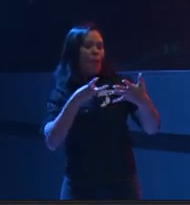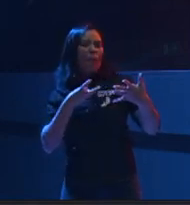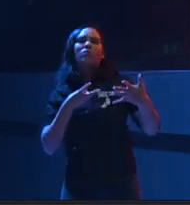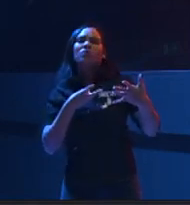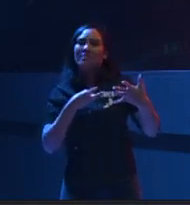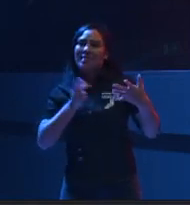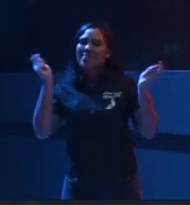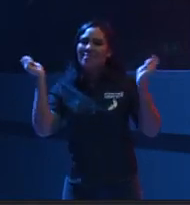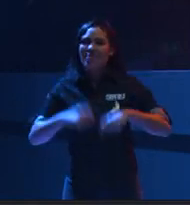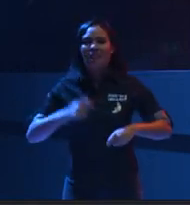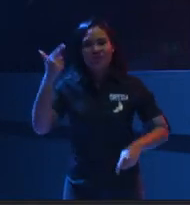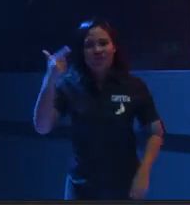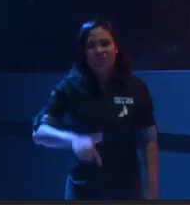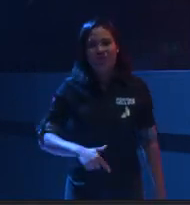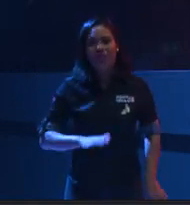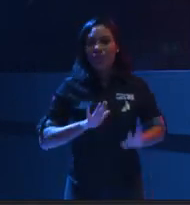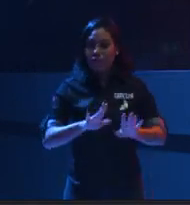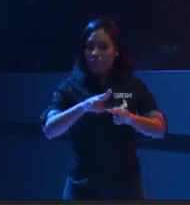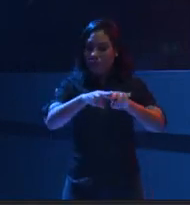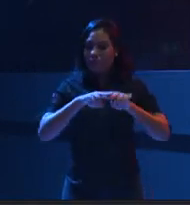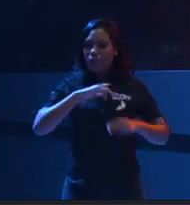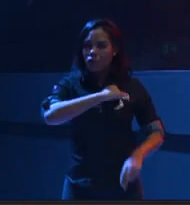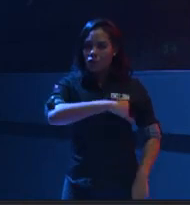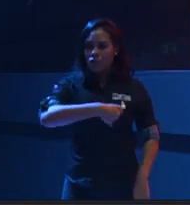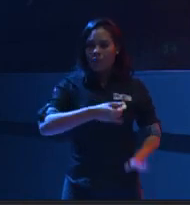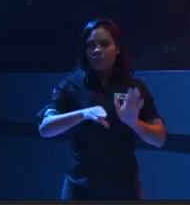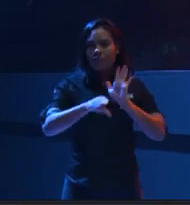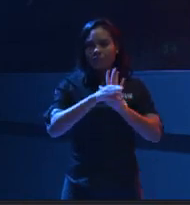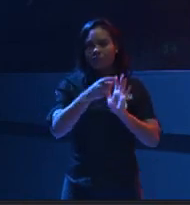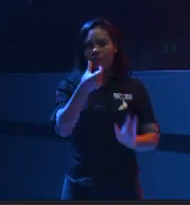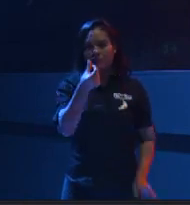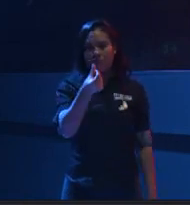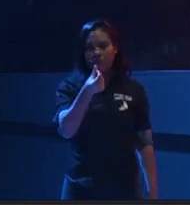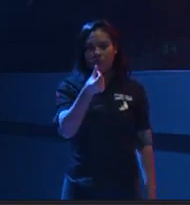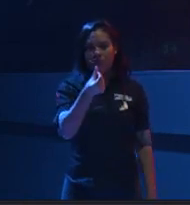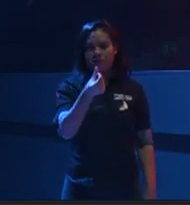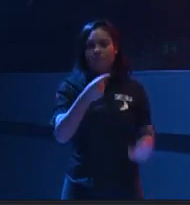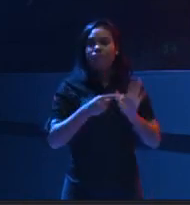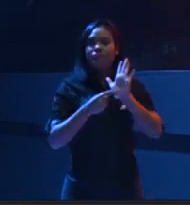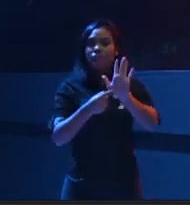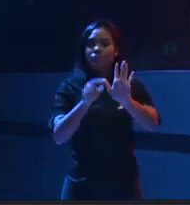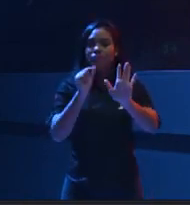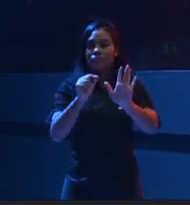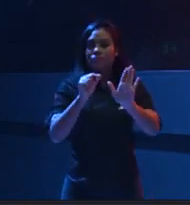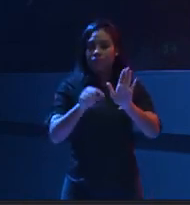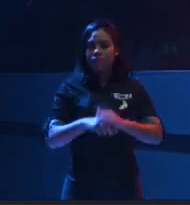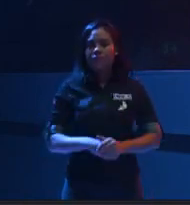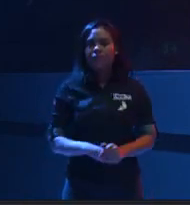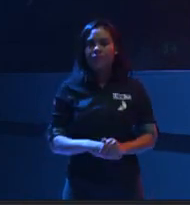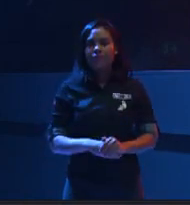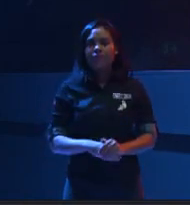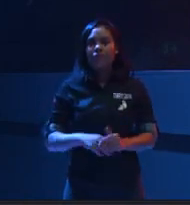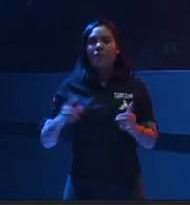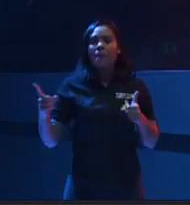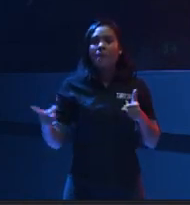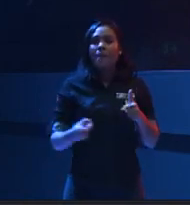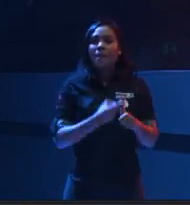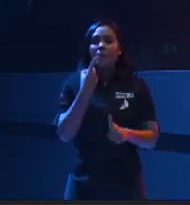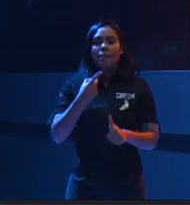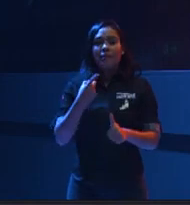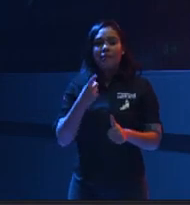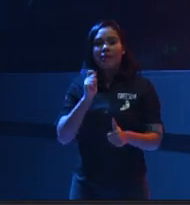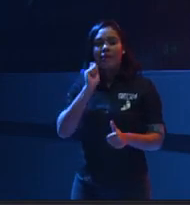e por isso João Capítulo 6 diz assim a primeira multiplicação dos